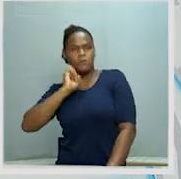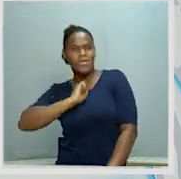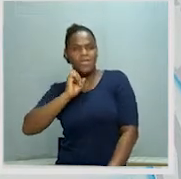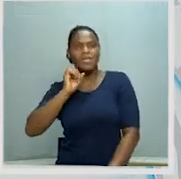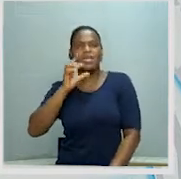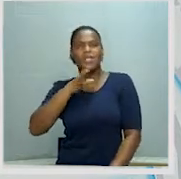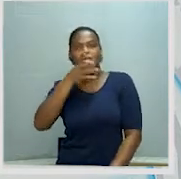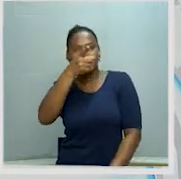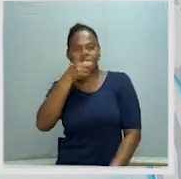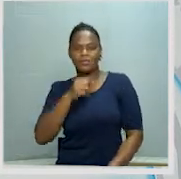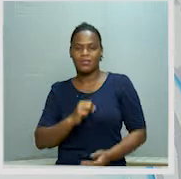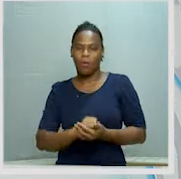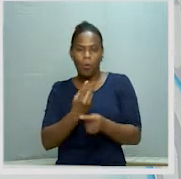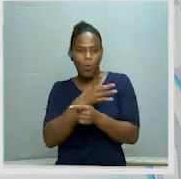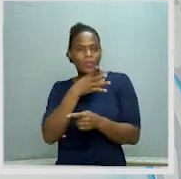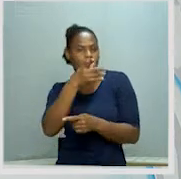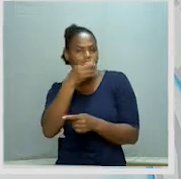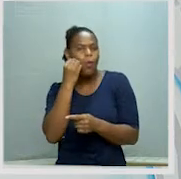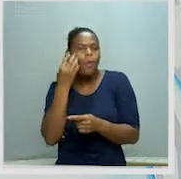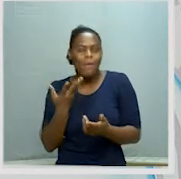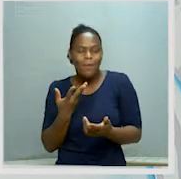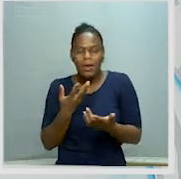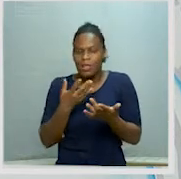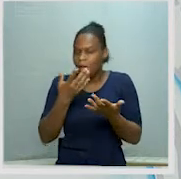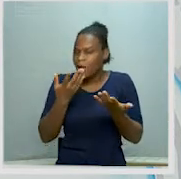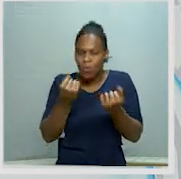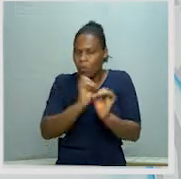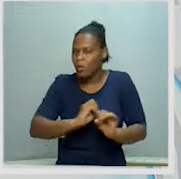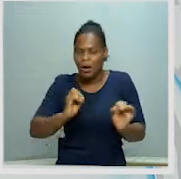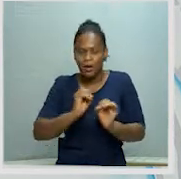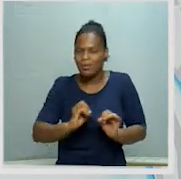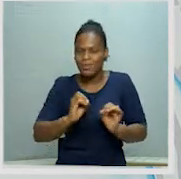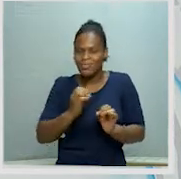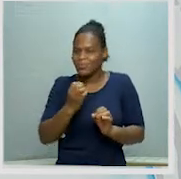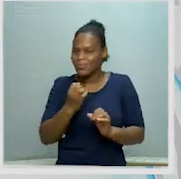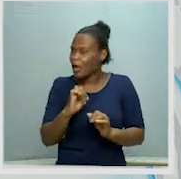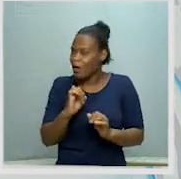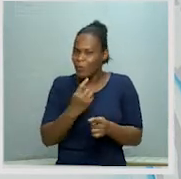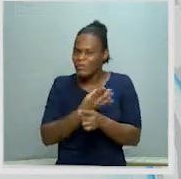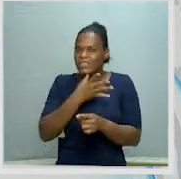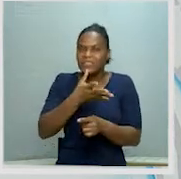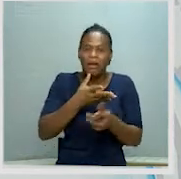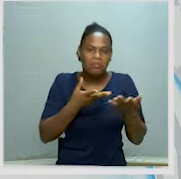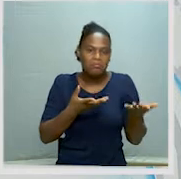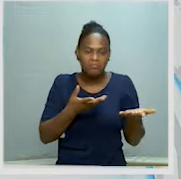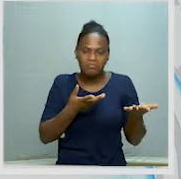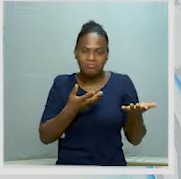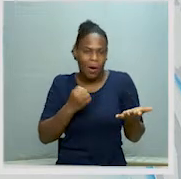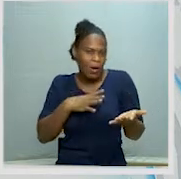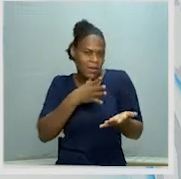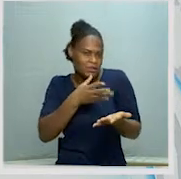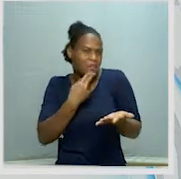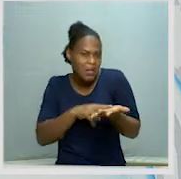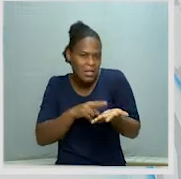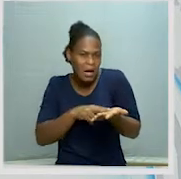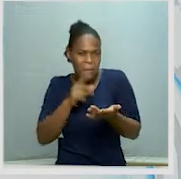opinião e não há opiniões, não é questão de dizer